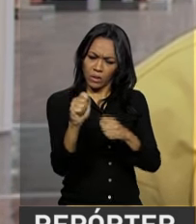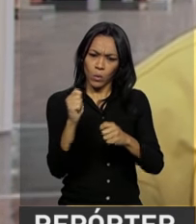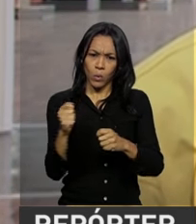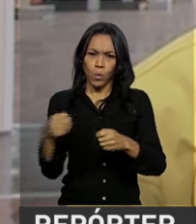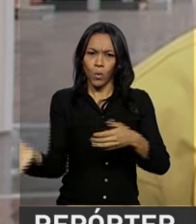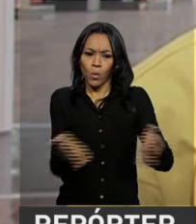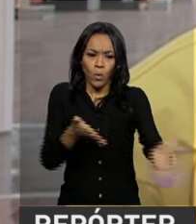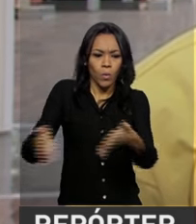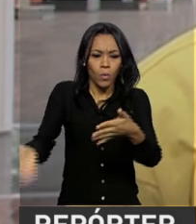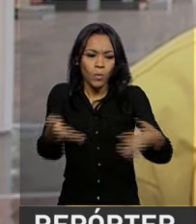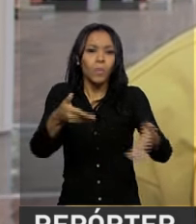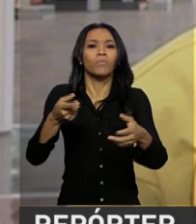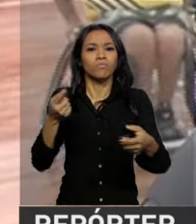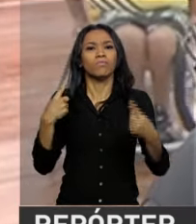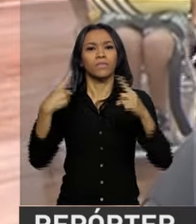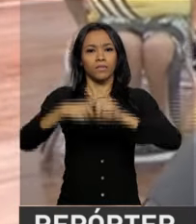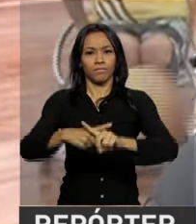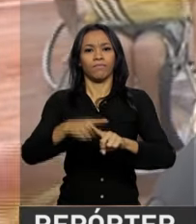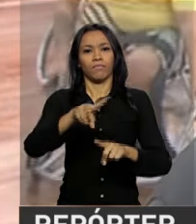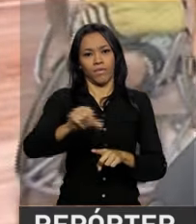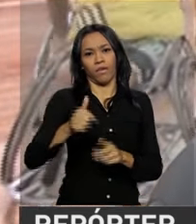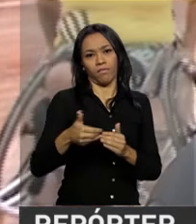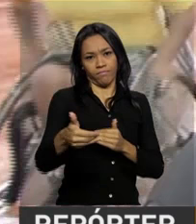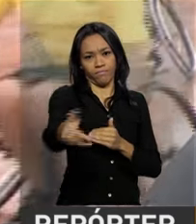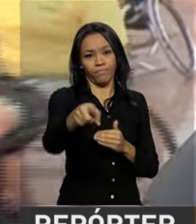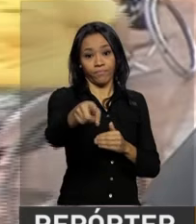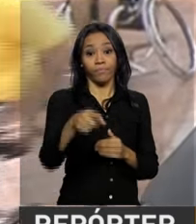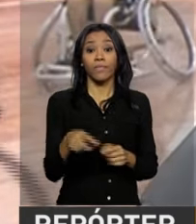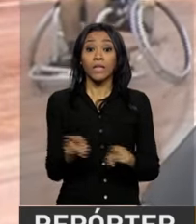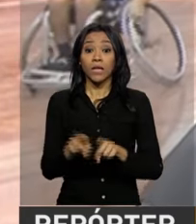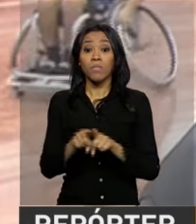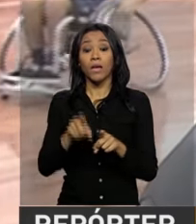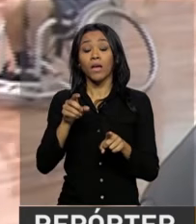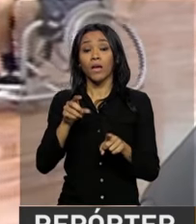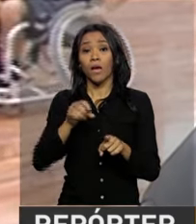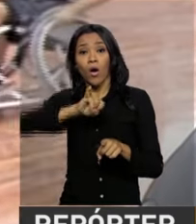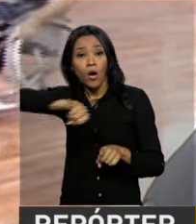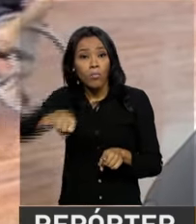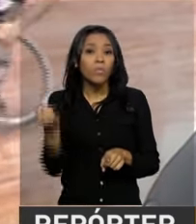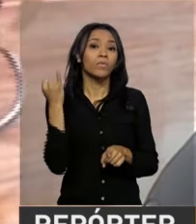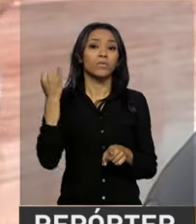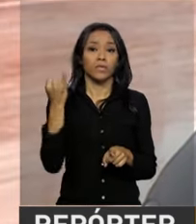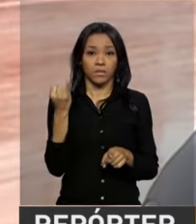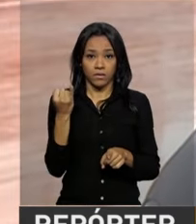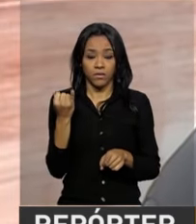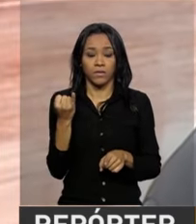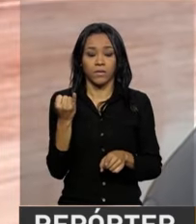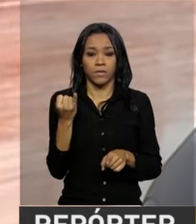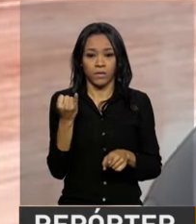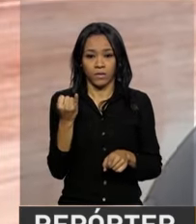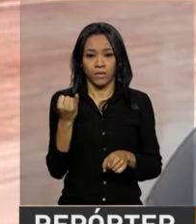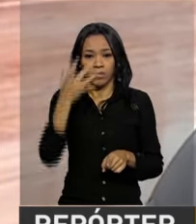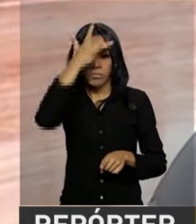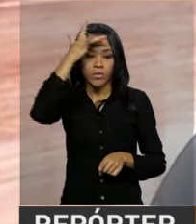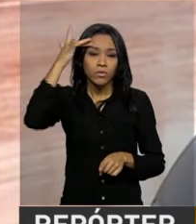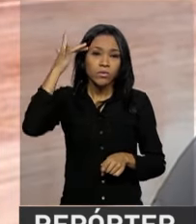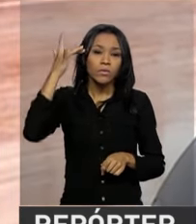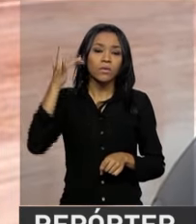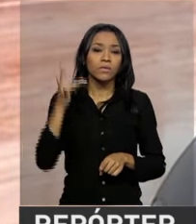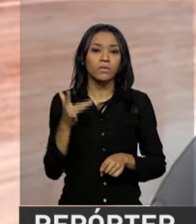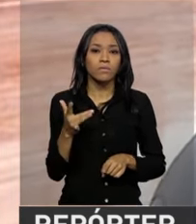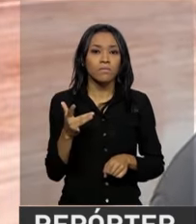né? Seleção brasileira. Além de abrir oportunidade para pessoas que